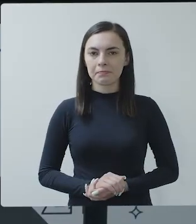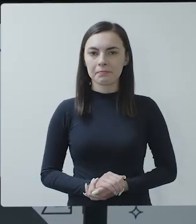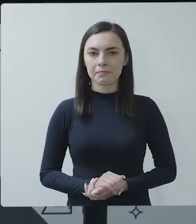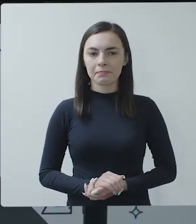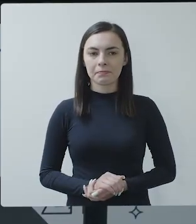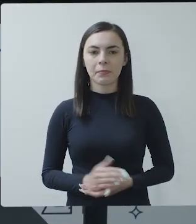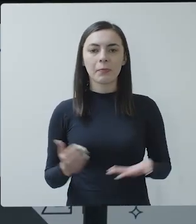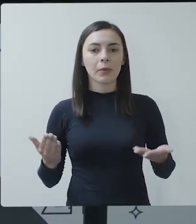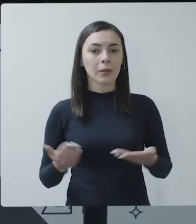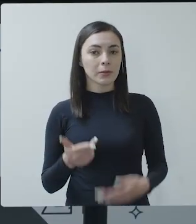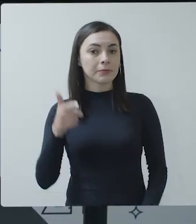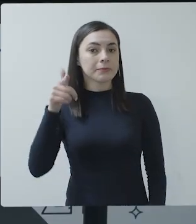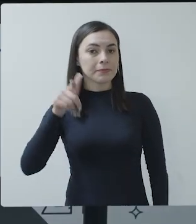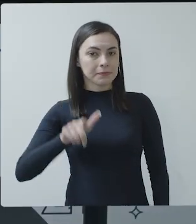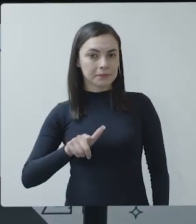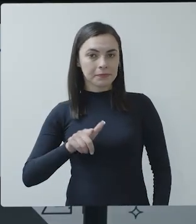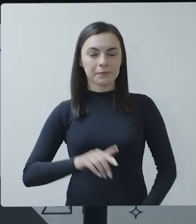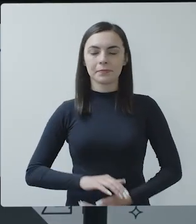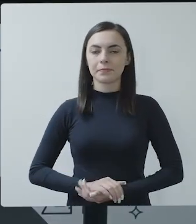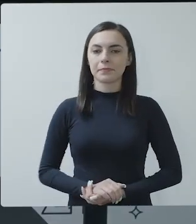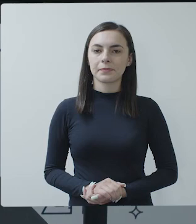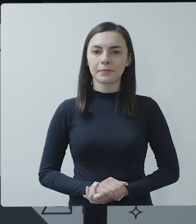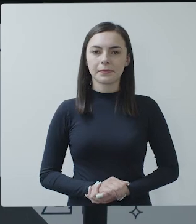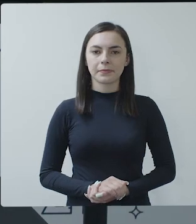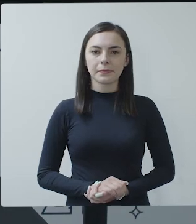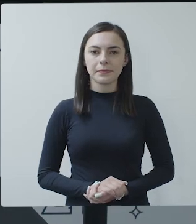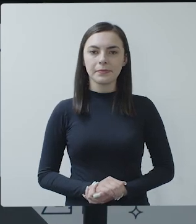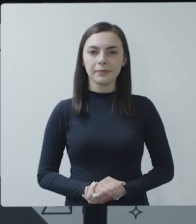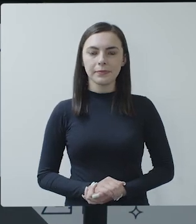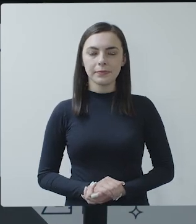Aqui com a professora de novo.